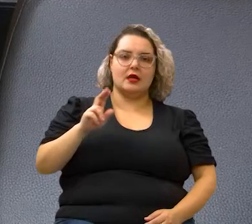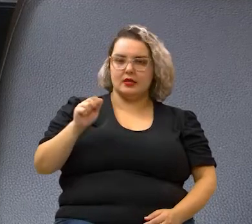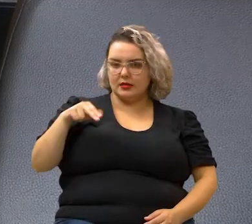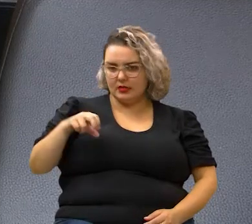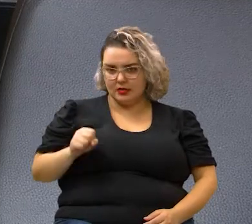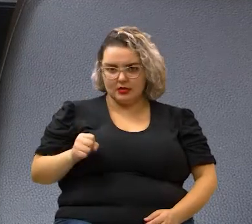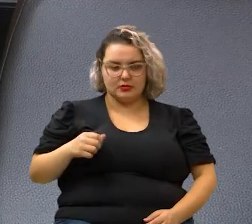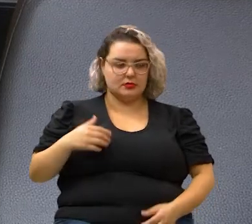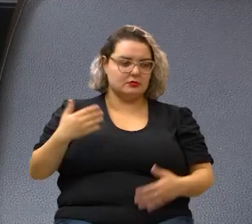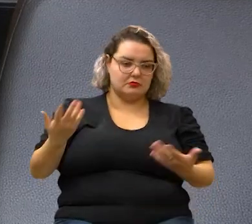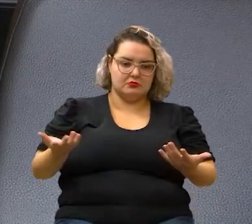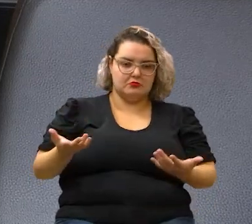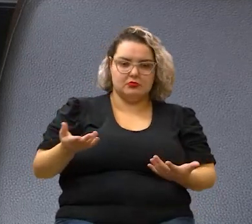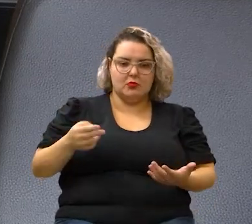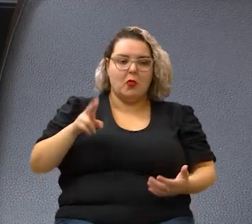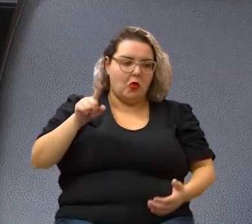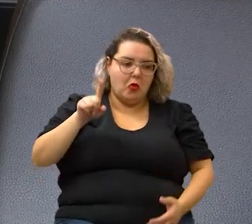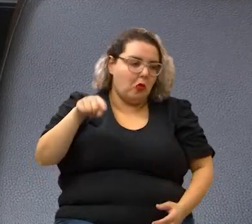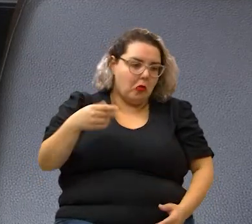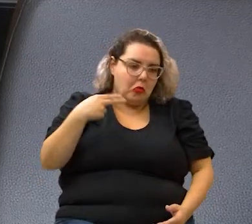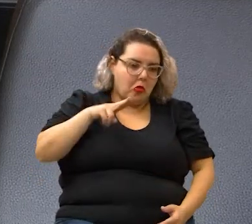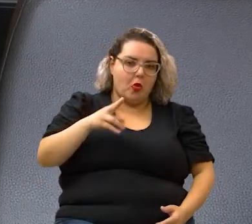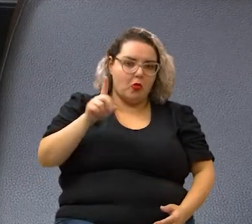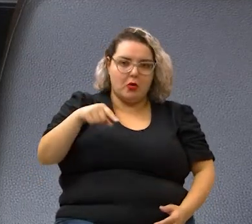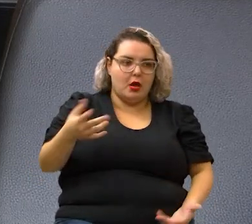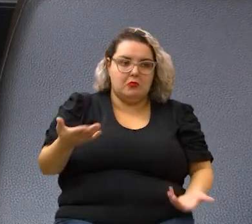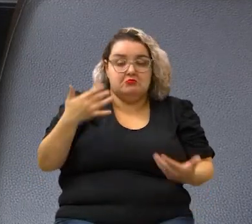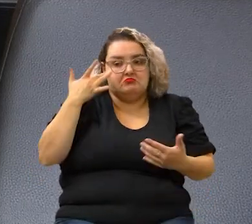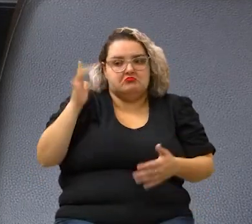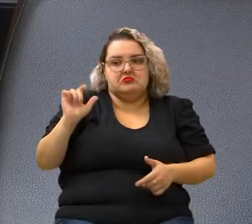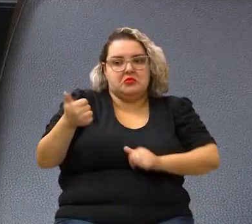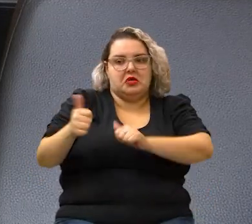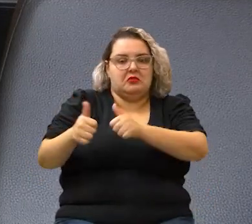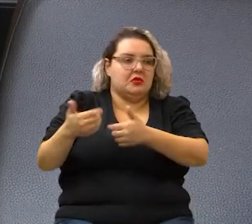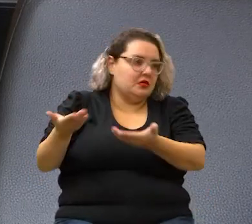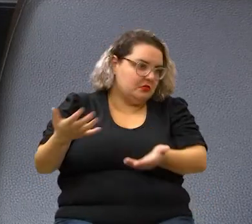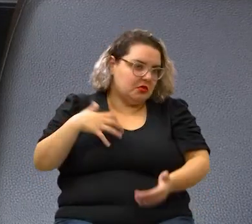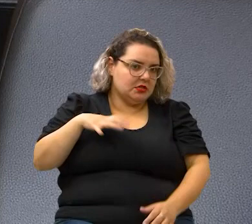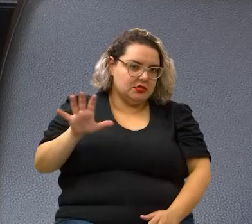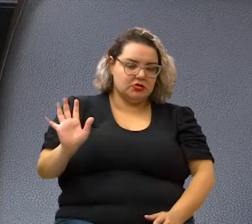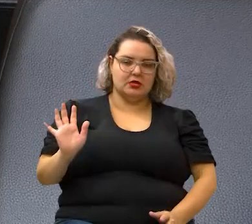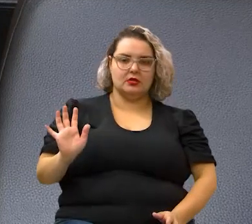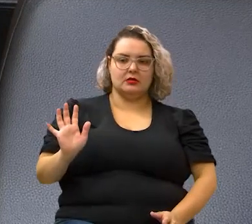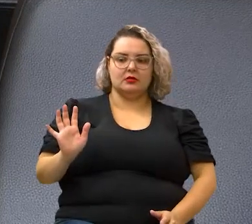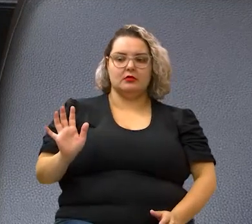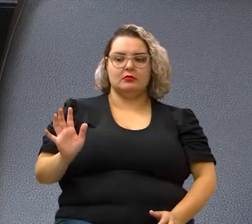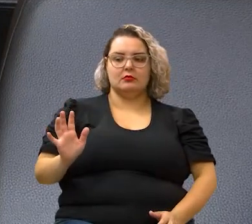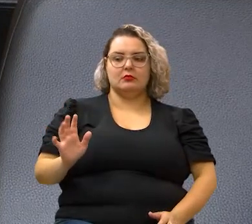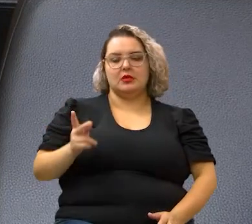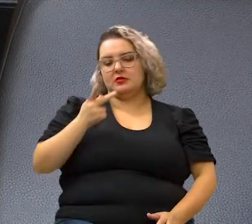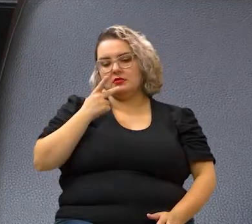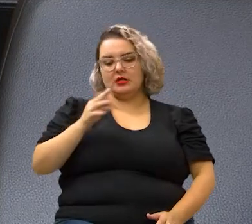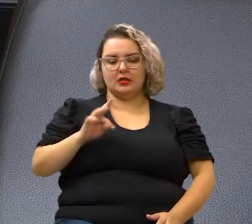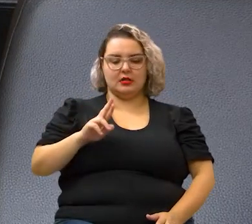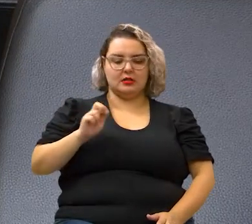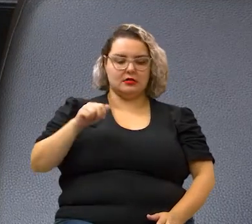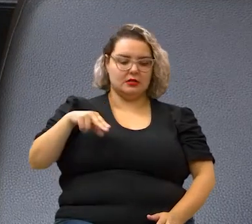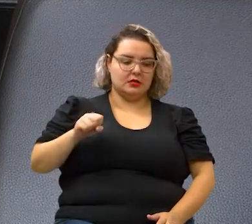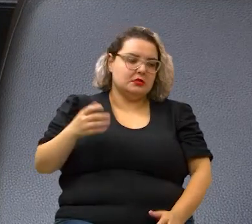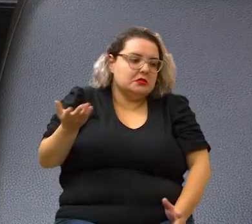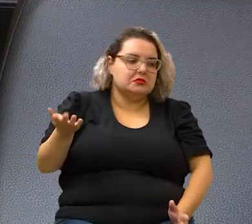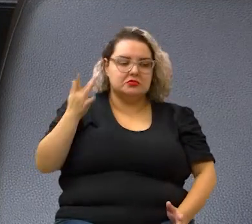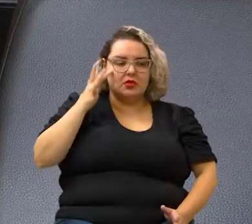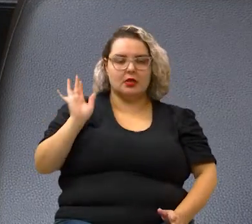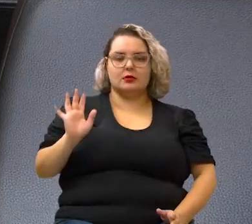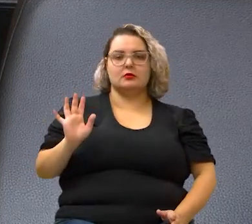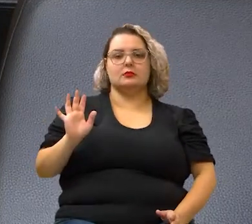que é trans, ou que é trans, não sei qual que é a avaliação que eles fazem para isso, mas que se titula trans,